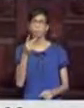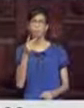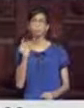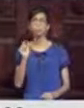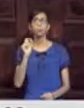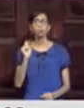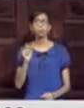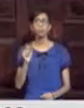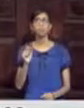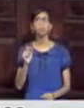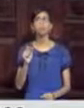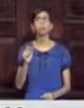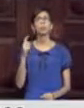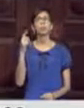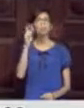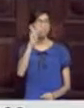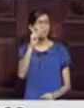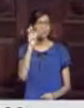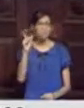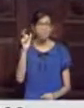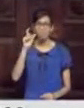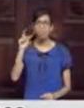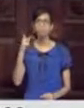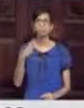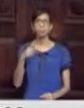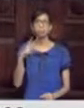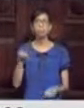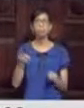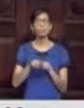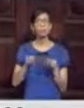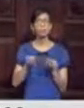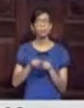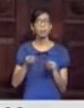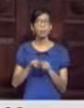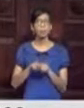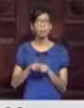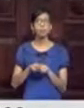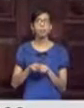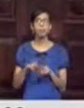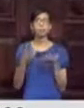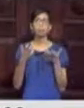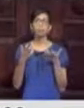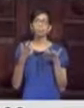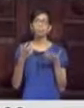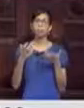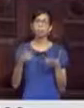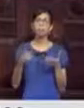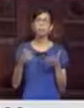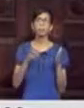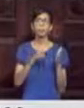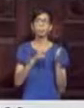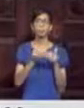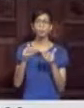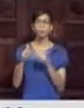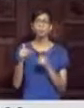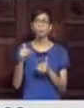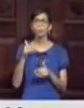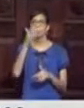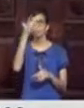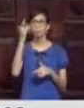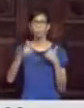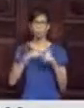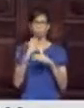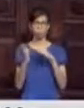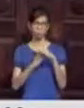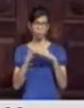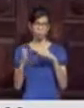cada vez mais os interesses e a fome desmedida de lucro dos empresários dos transportes do Rio de